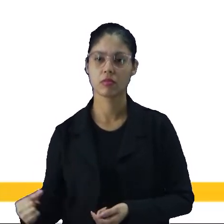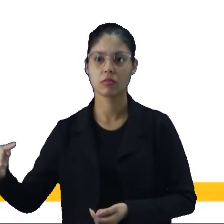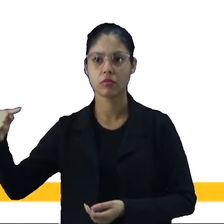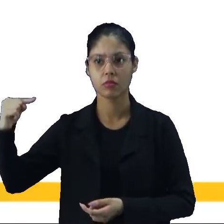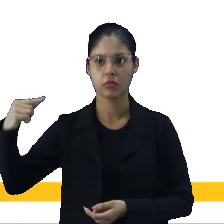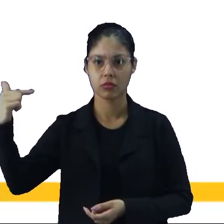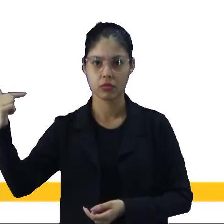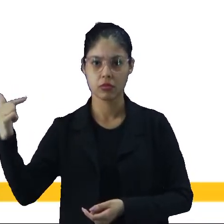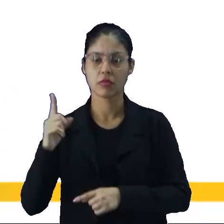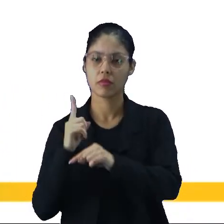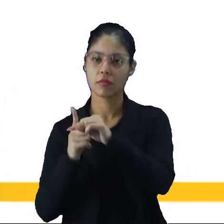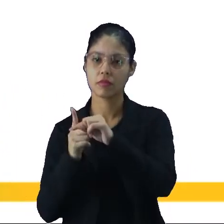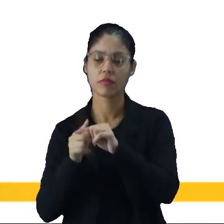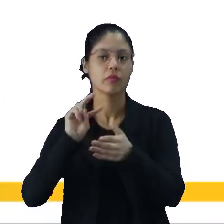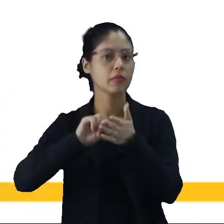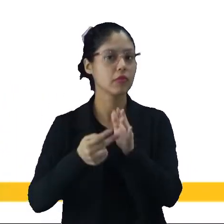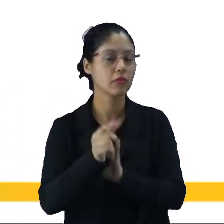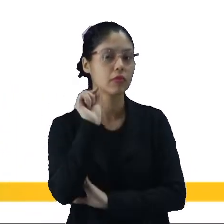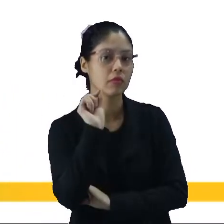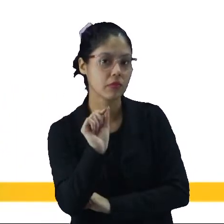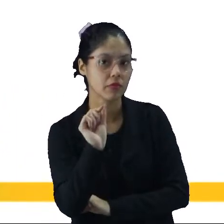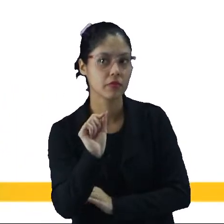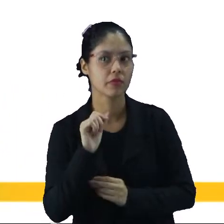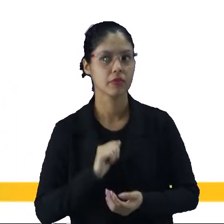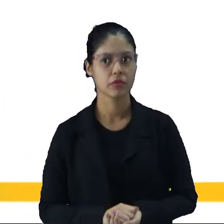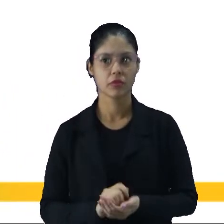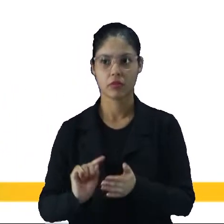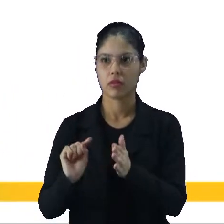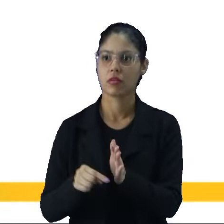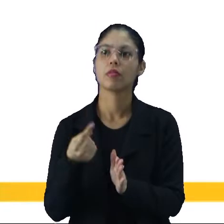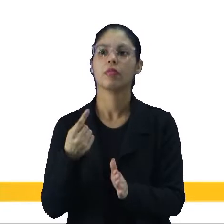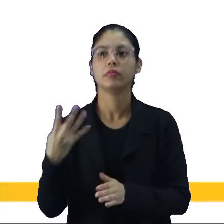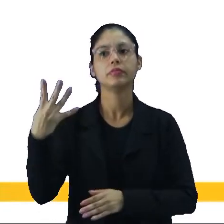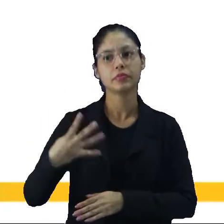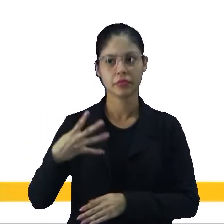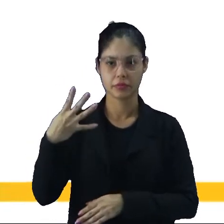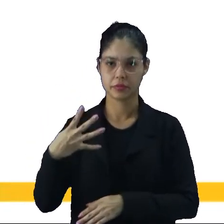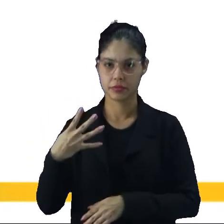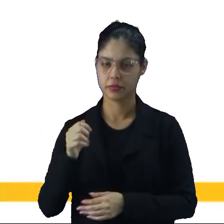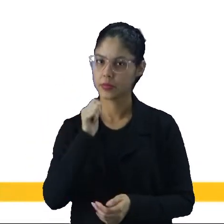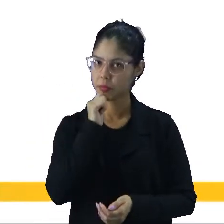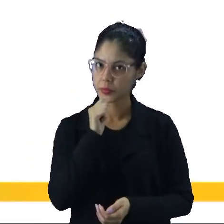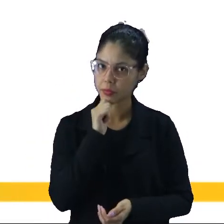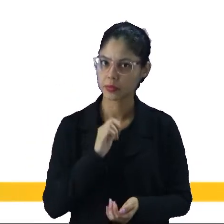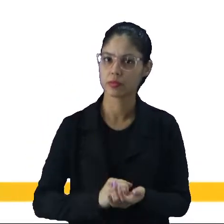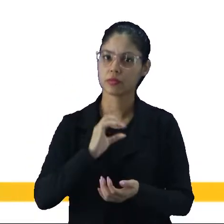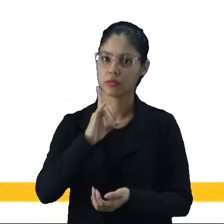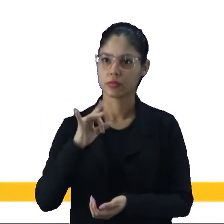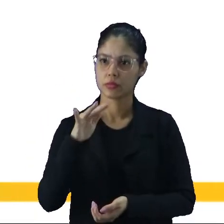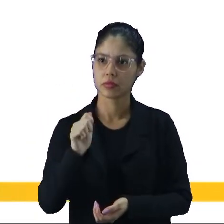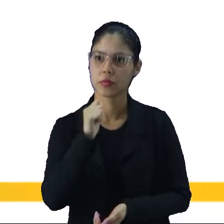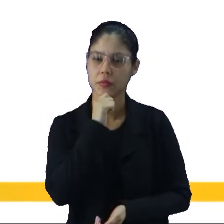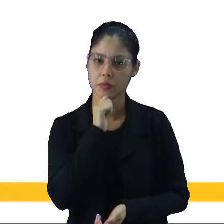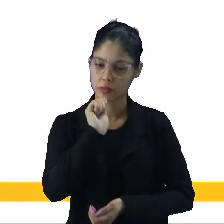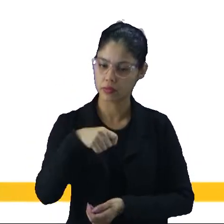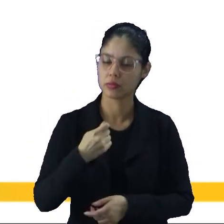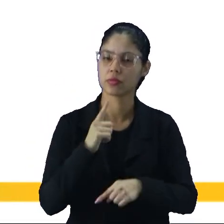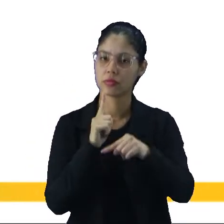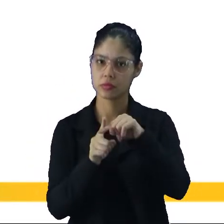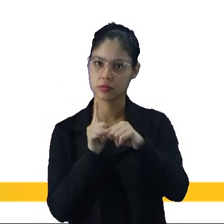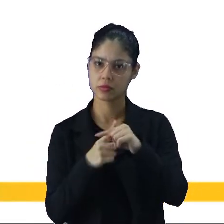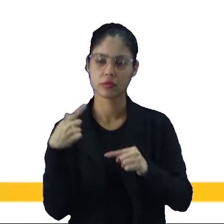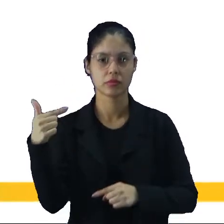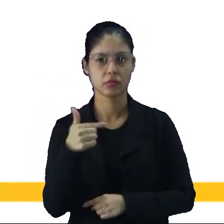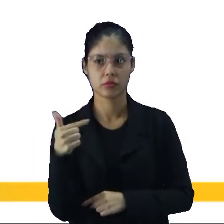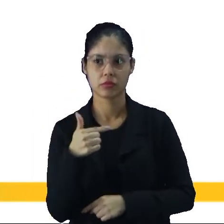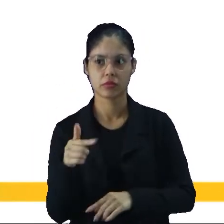ela é positiva. Isso quer dizer que, olha aqui, ó, no primeiro e no quarto quadrante, a cosseno tem sinal positivo.